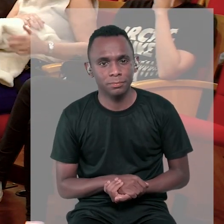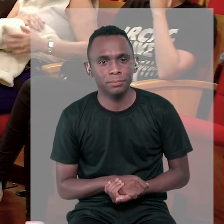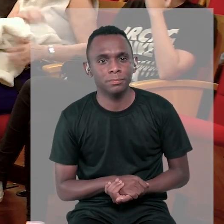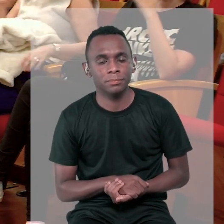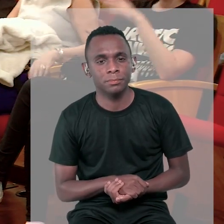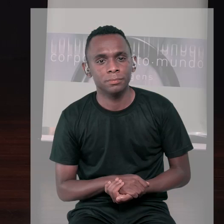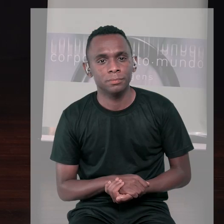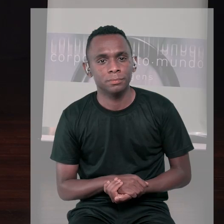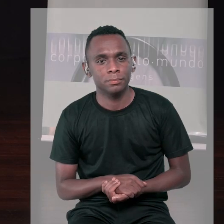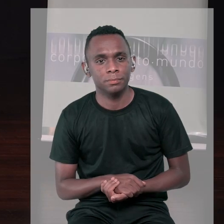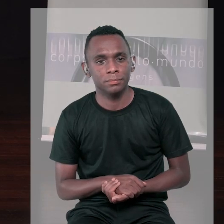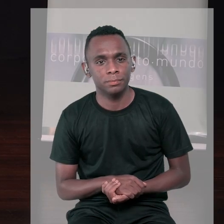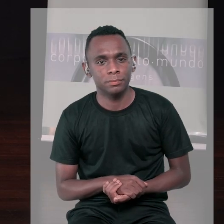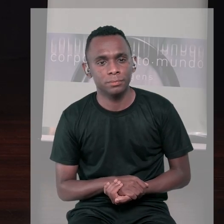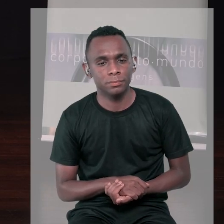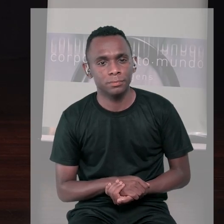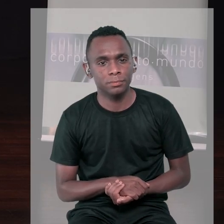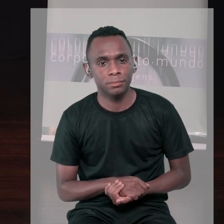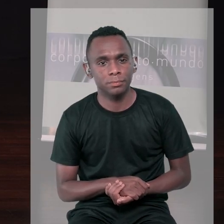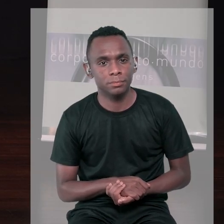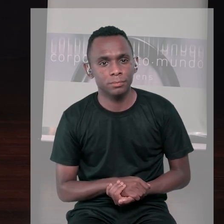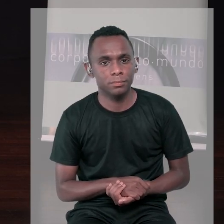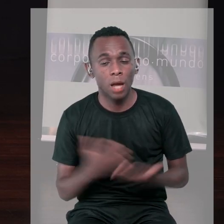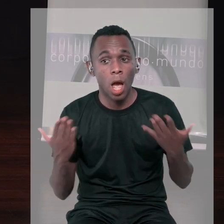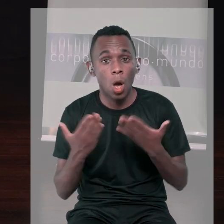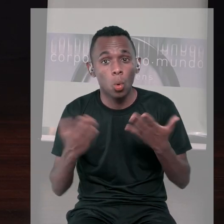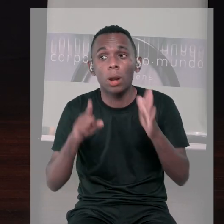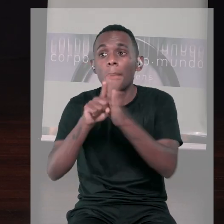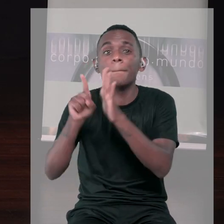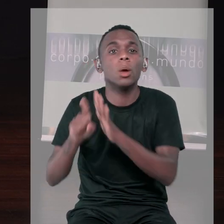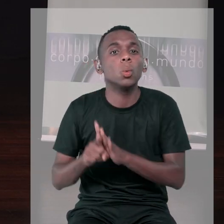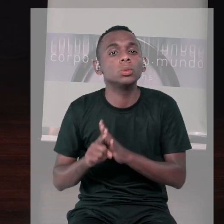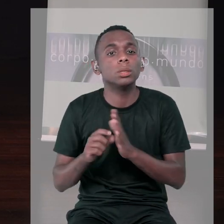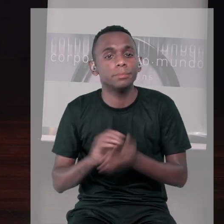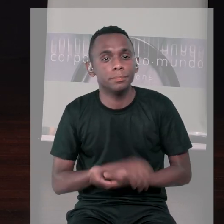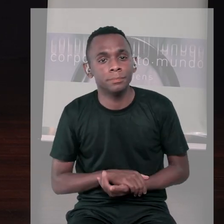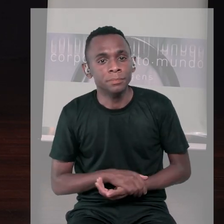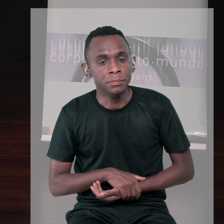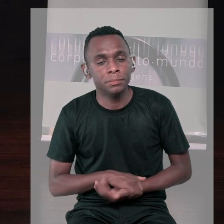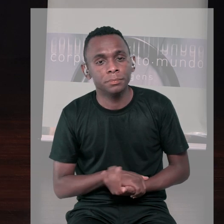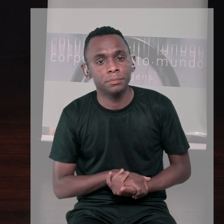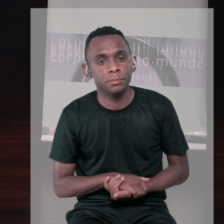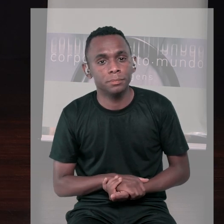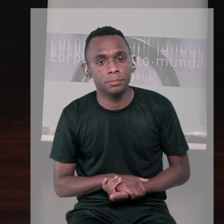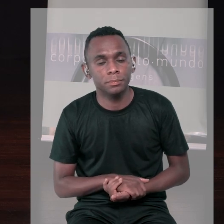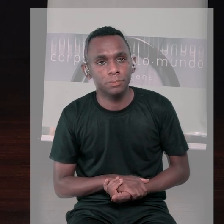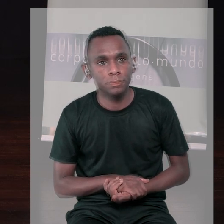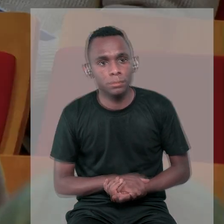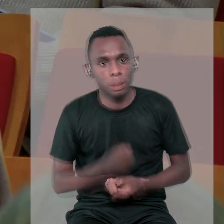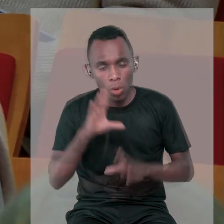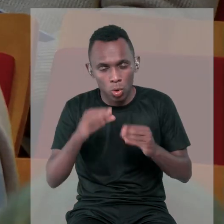Bom, então, como foi dito, passamos às perguntas. Estou aqui para Boa noite, conversar. professor.